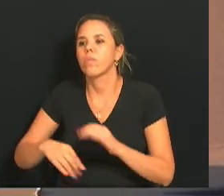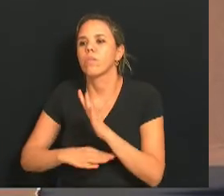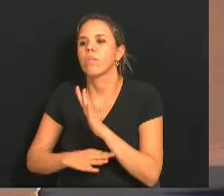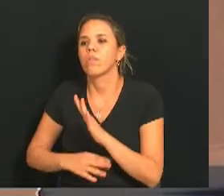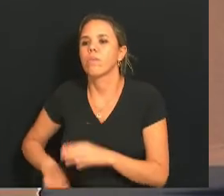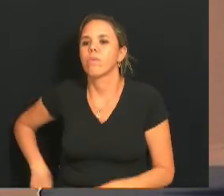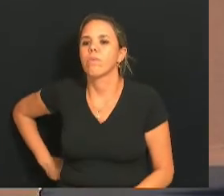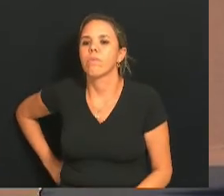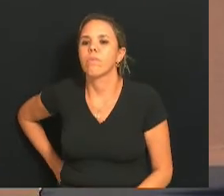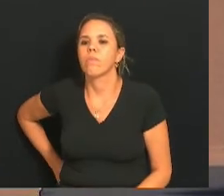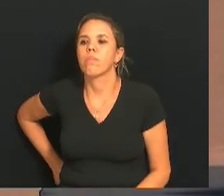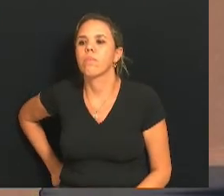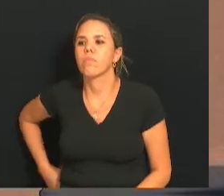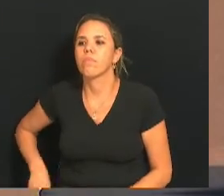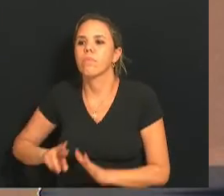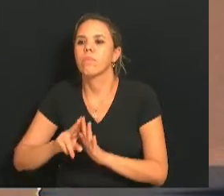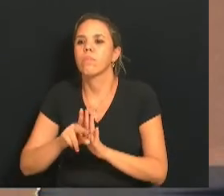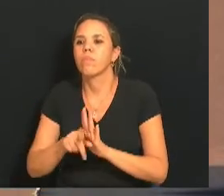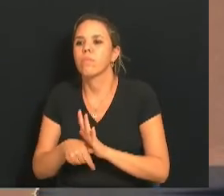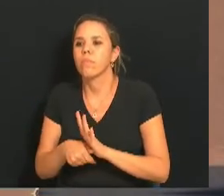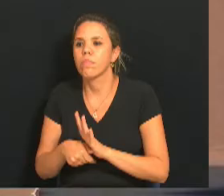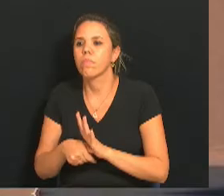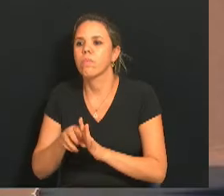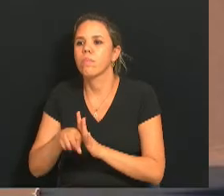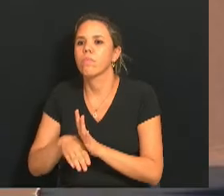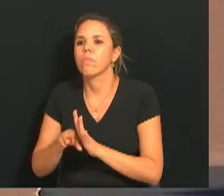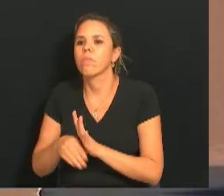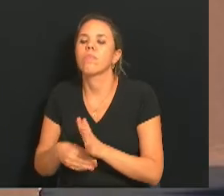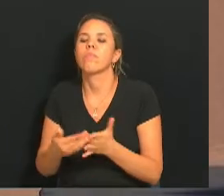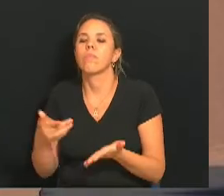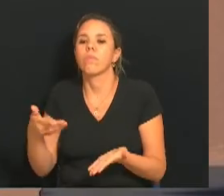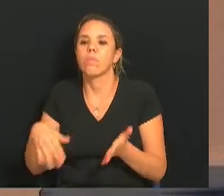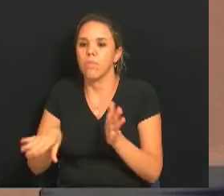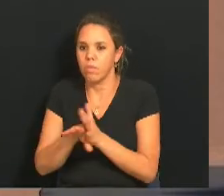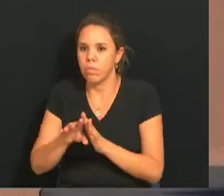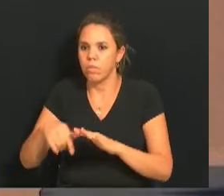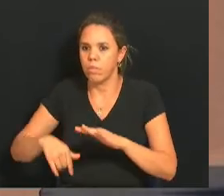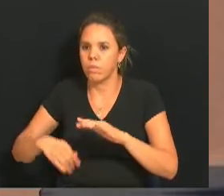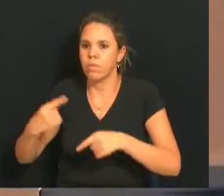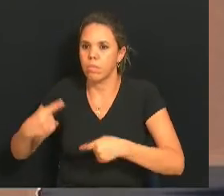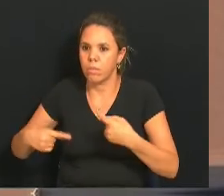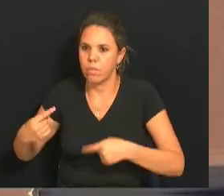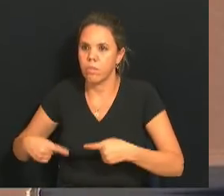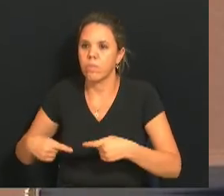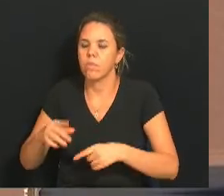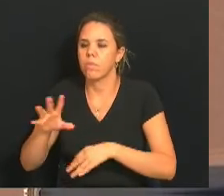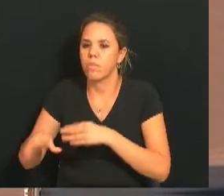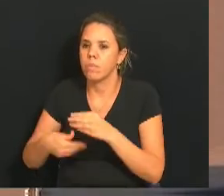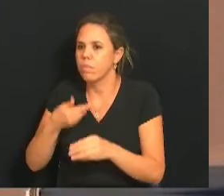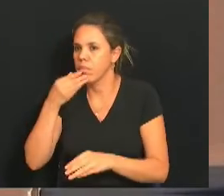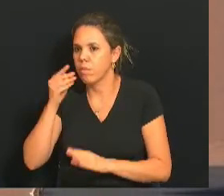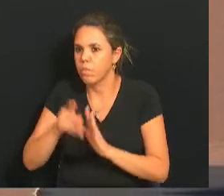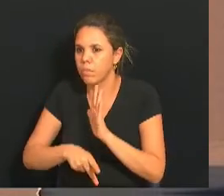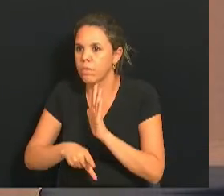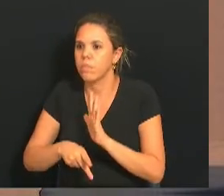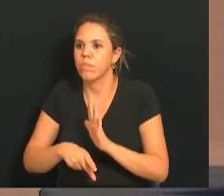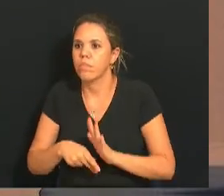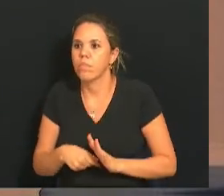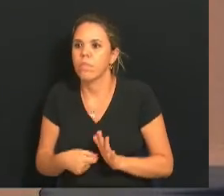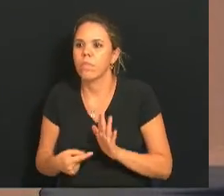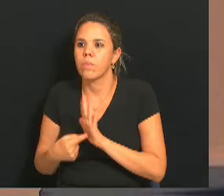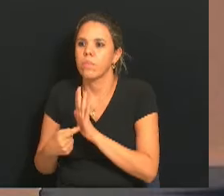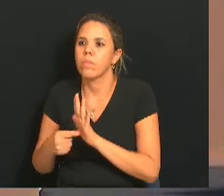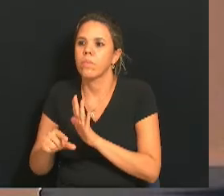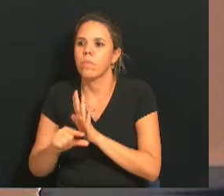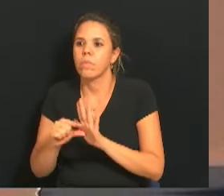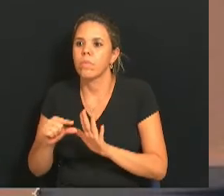dessas diversas contribuições que já chegaram aqui nesse debate, para que a gente pudesse aprimorar o projeto, apresentar